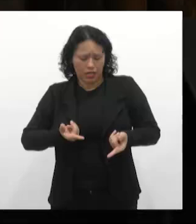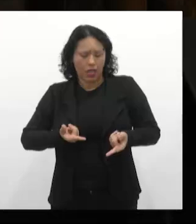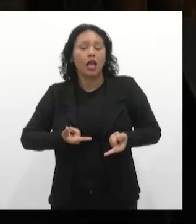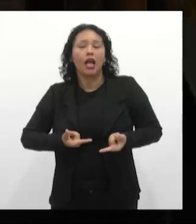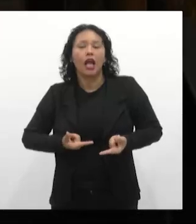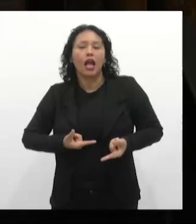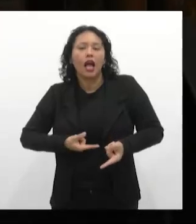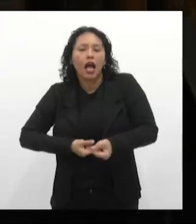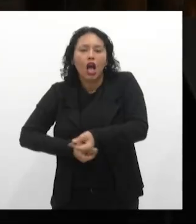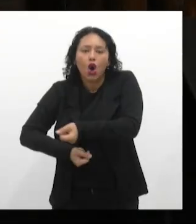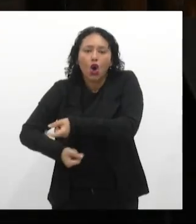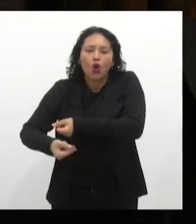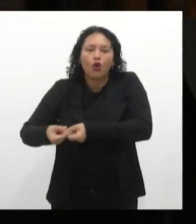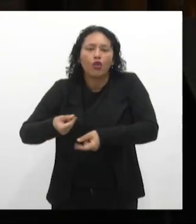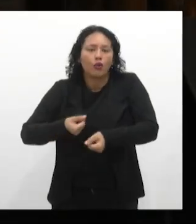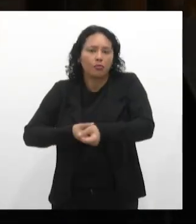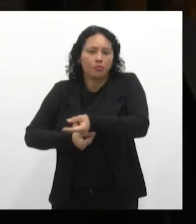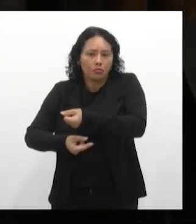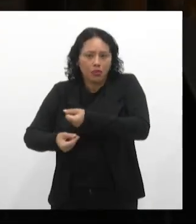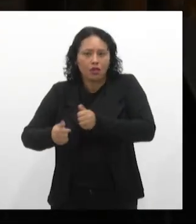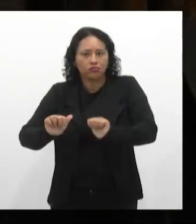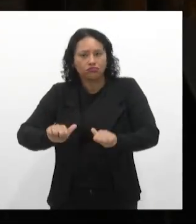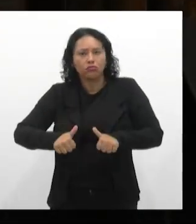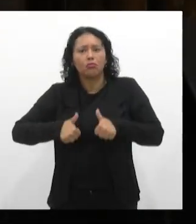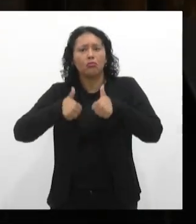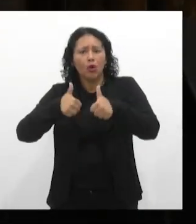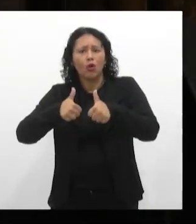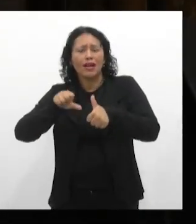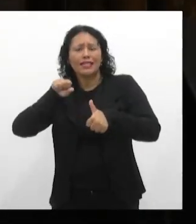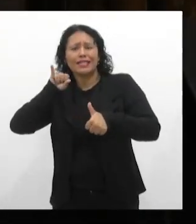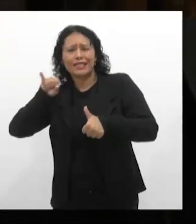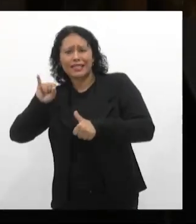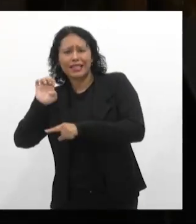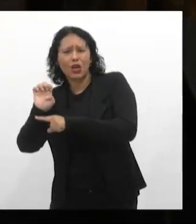num Estado empobrecido.